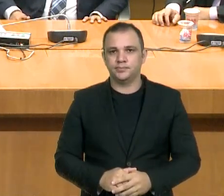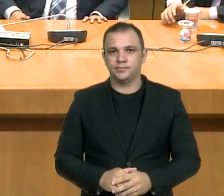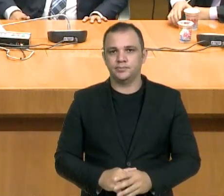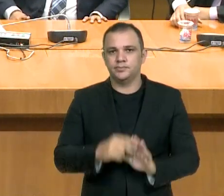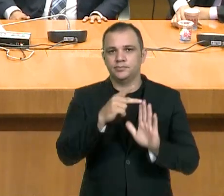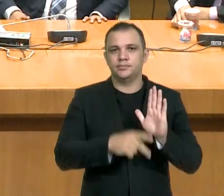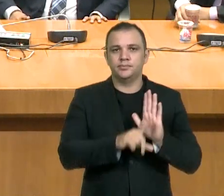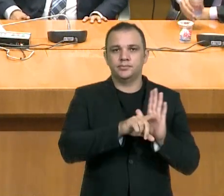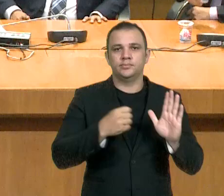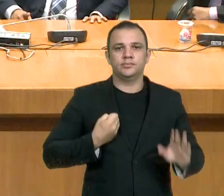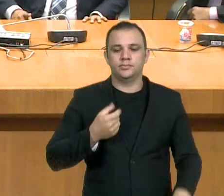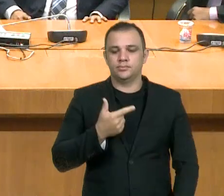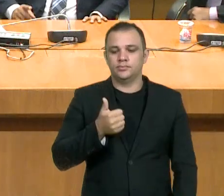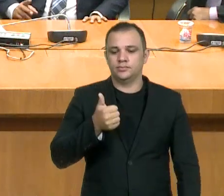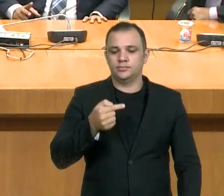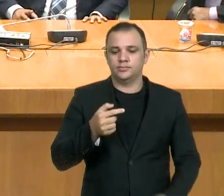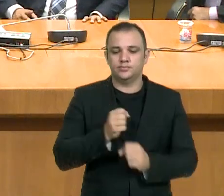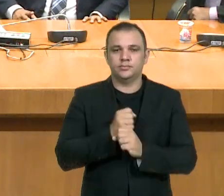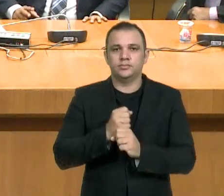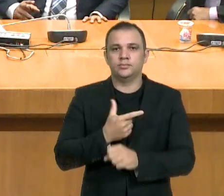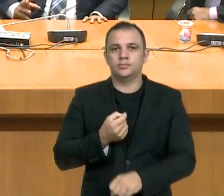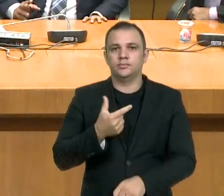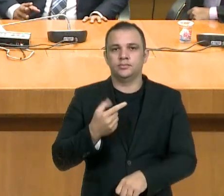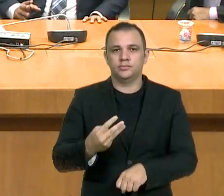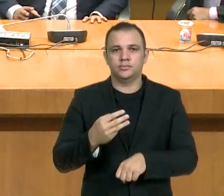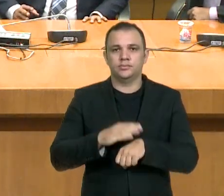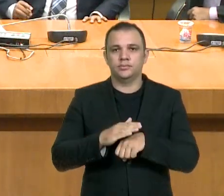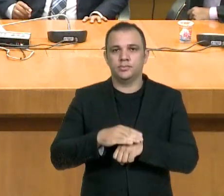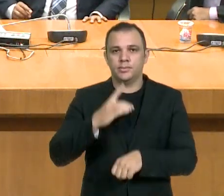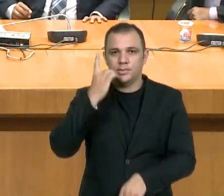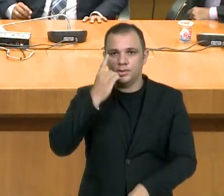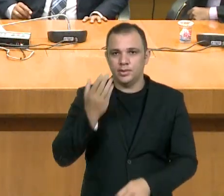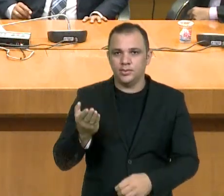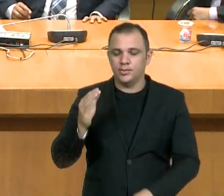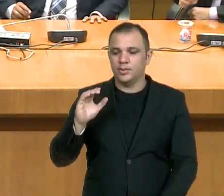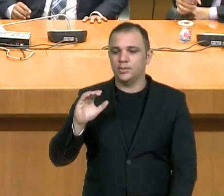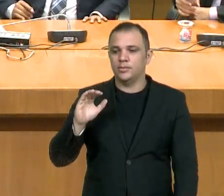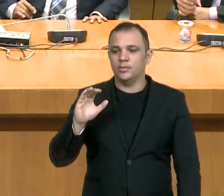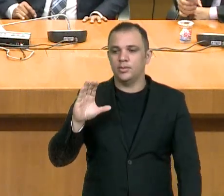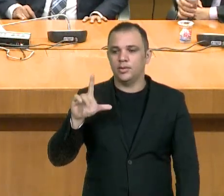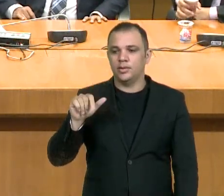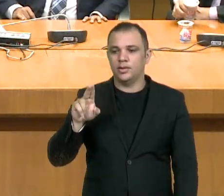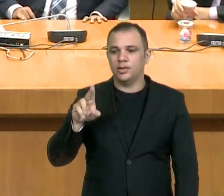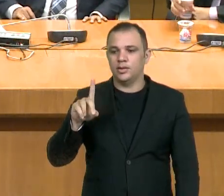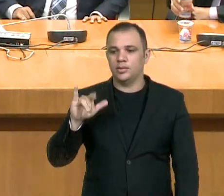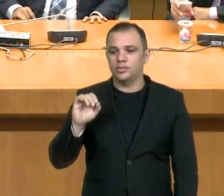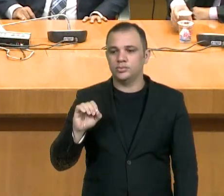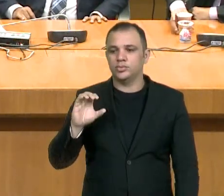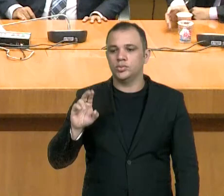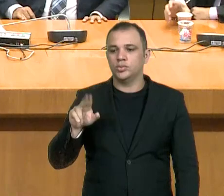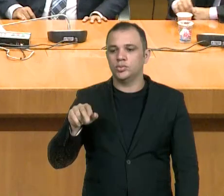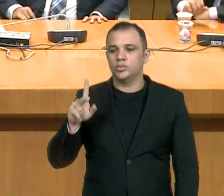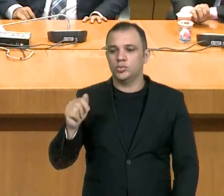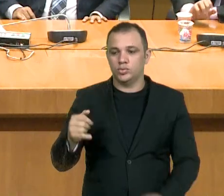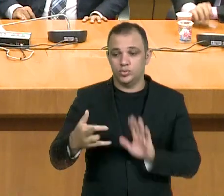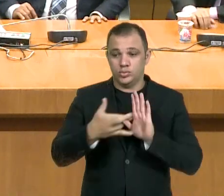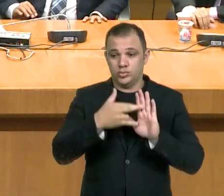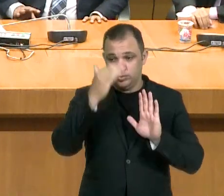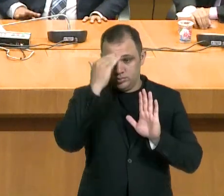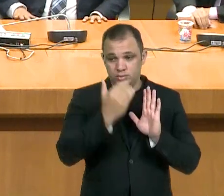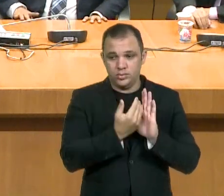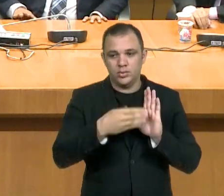Projeto de lei número 219/2023, também de autoria do deputado Cláudio Cunha, também transferido nos termos regimentais para a próxima ordem do